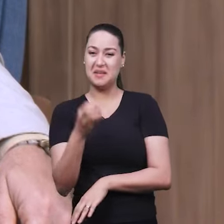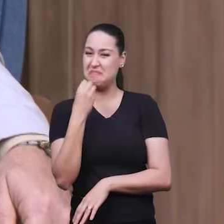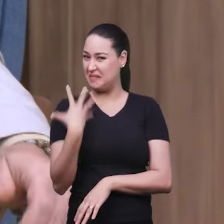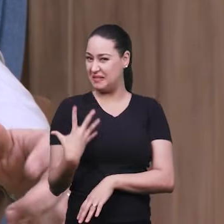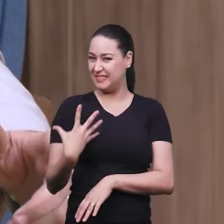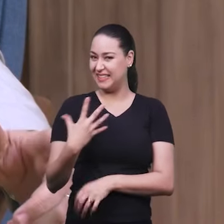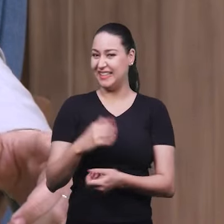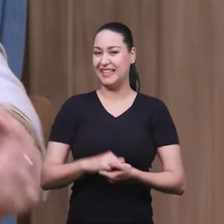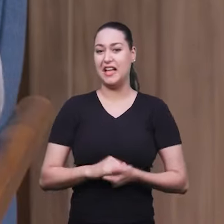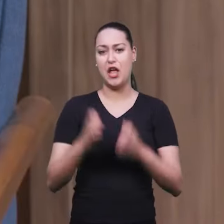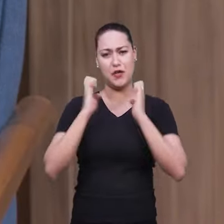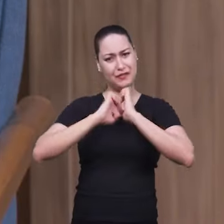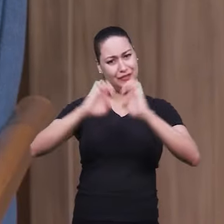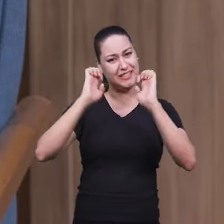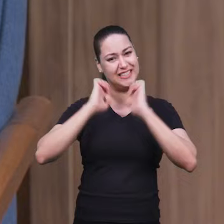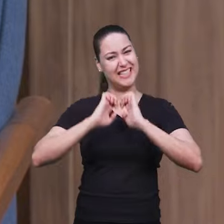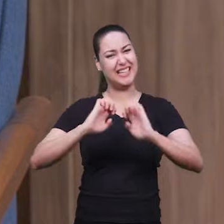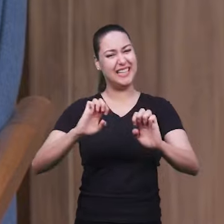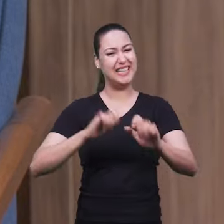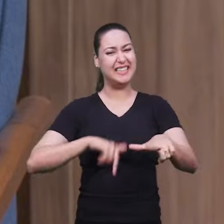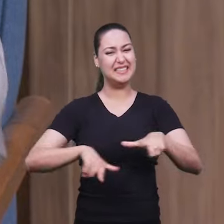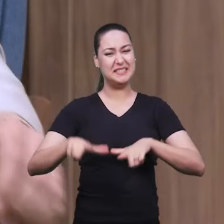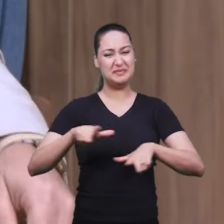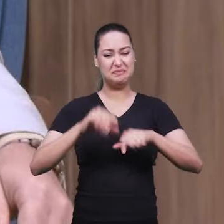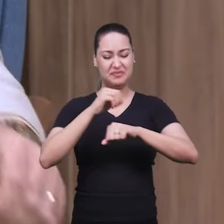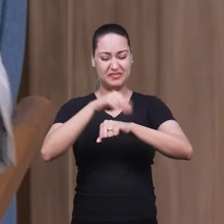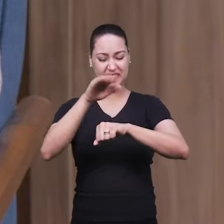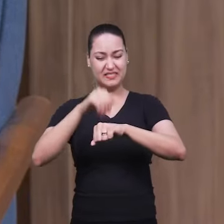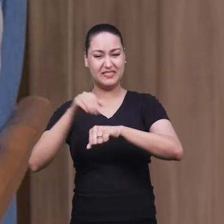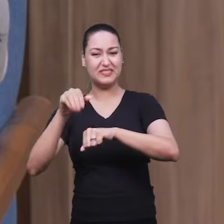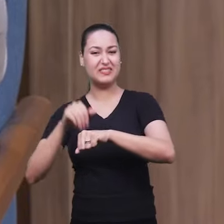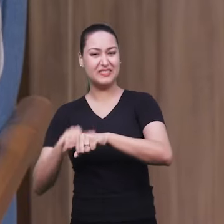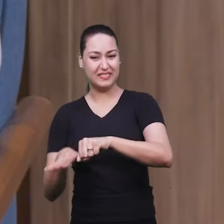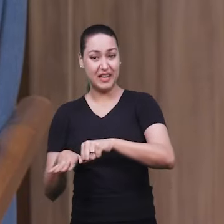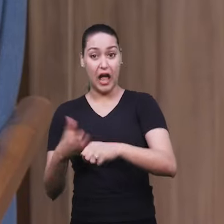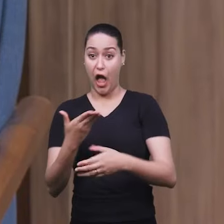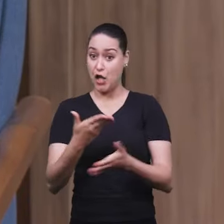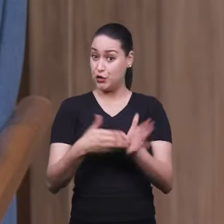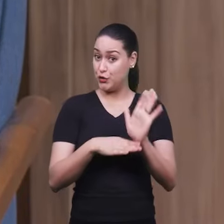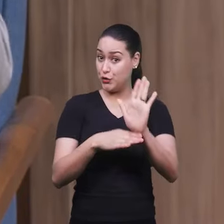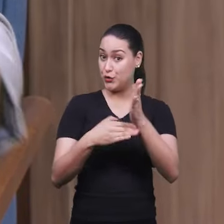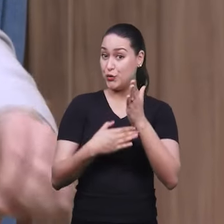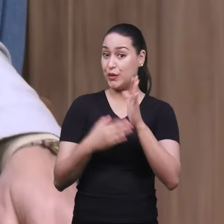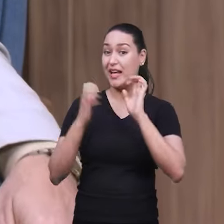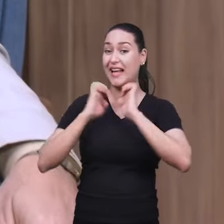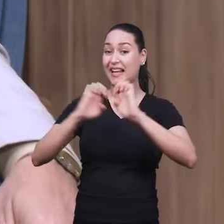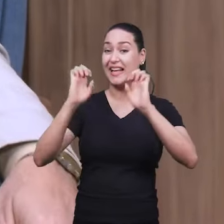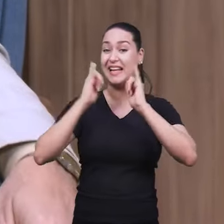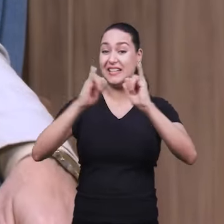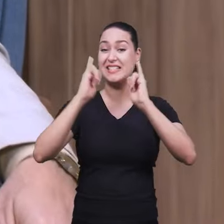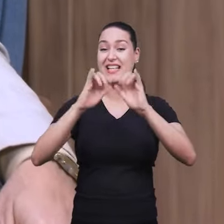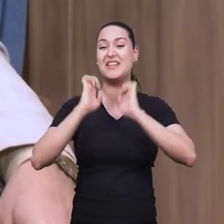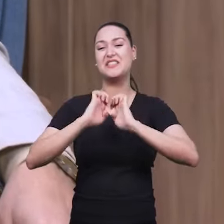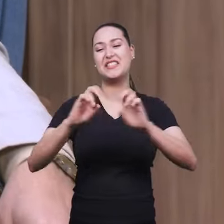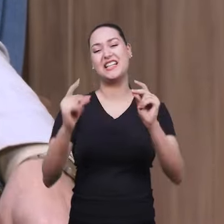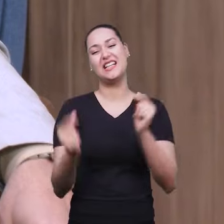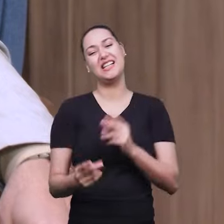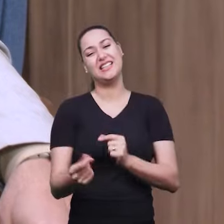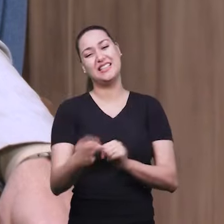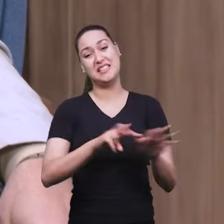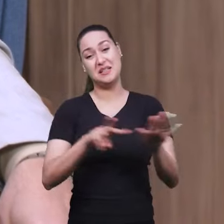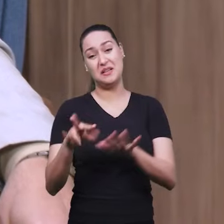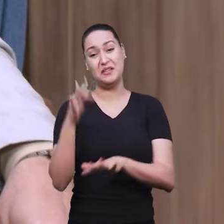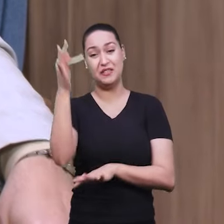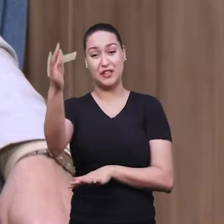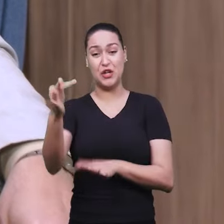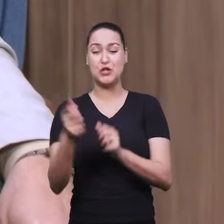bom? Então tá aí. Evangelize, faça esse trabalho, compartilhe esse conteúdo, ajude a anunciar o Evangelho Eterno. Na semana que vem,